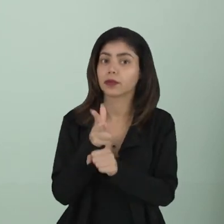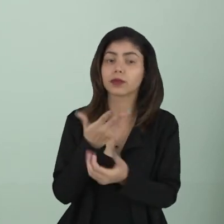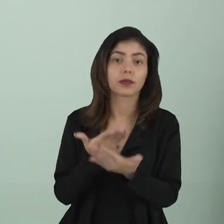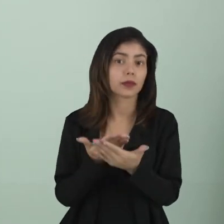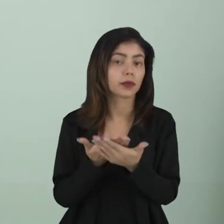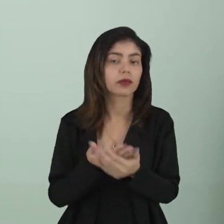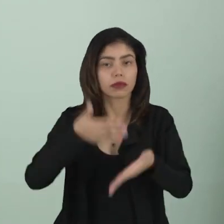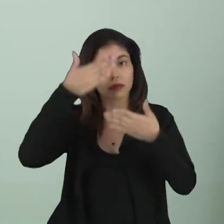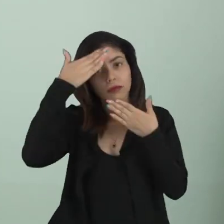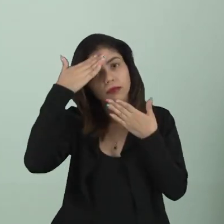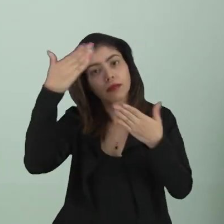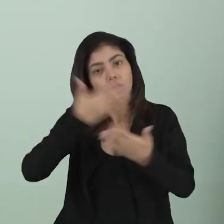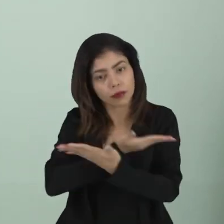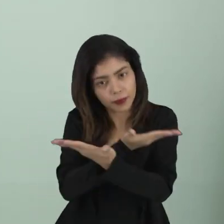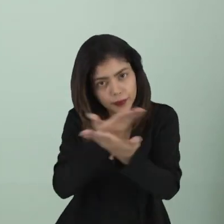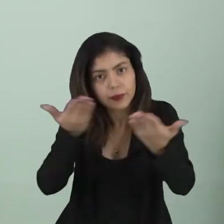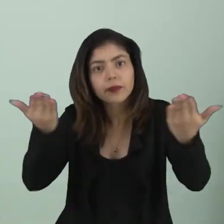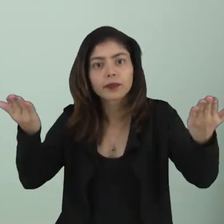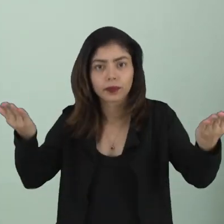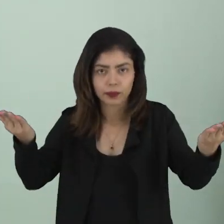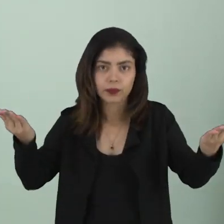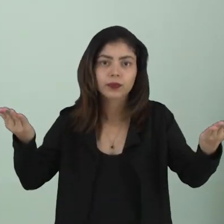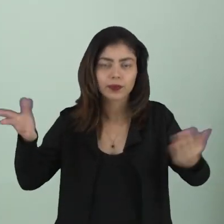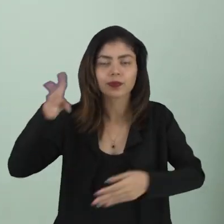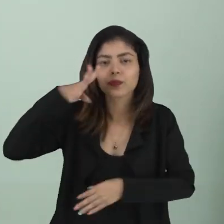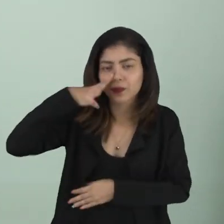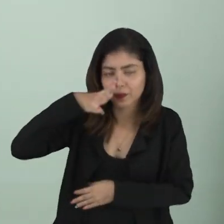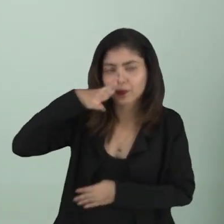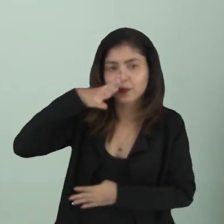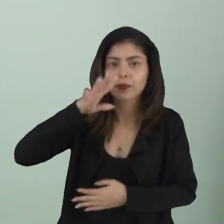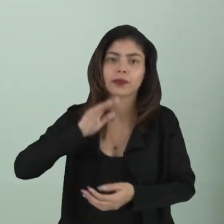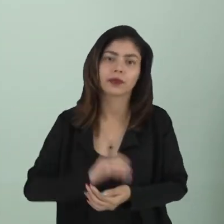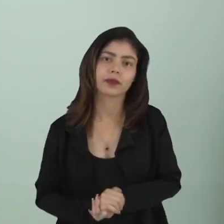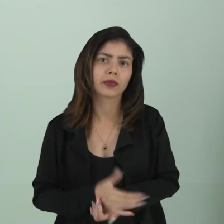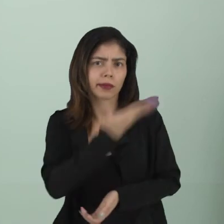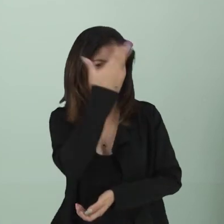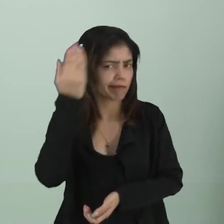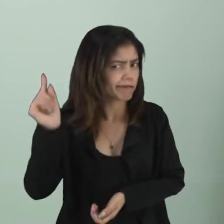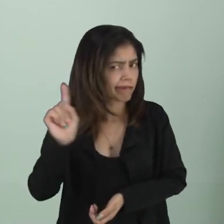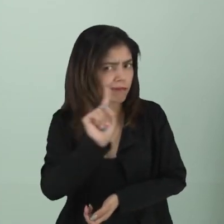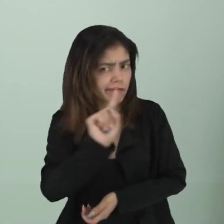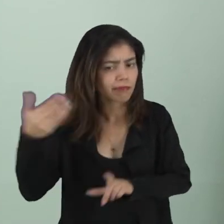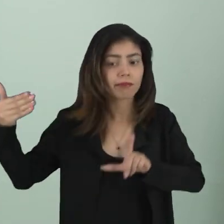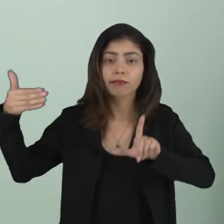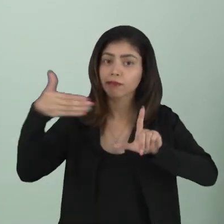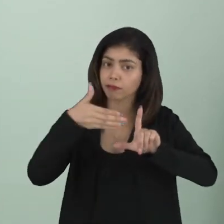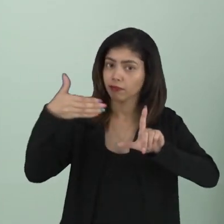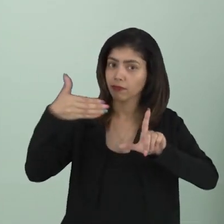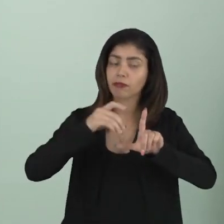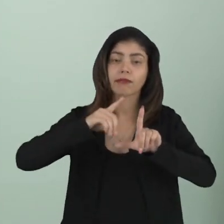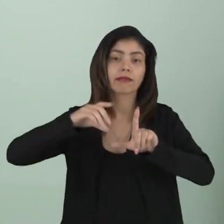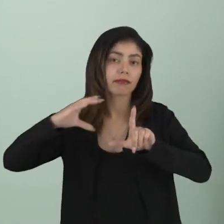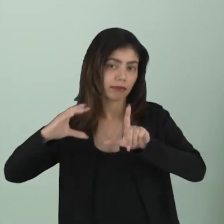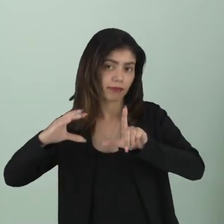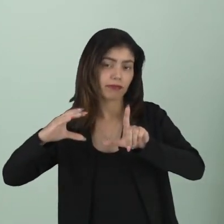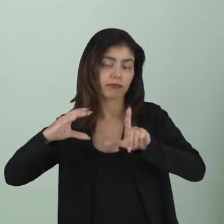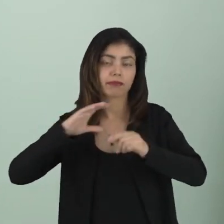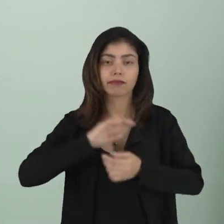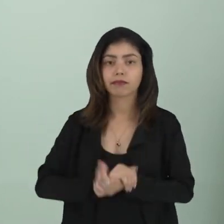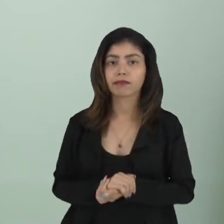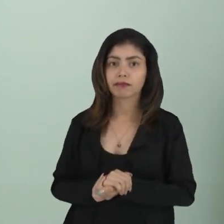videoaula. Agradeço a todos vocês o fato de ter assistido e não deixe de acessar a